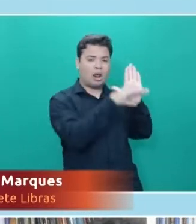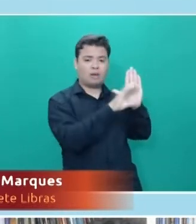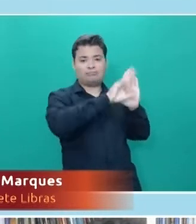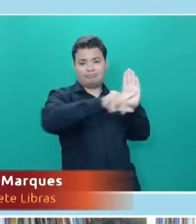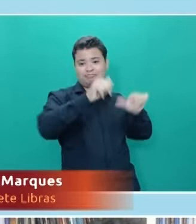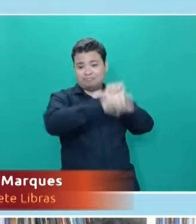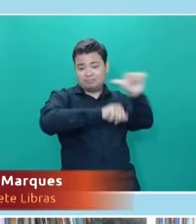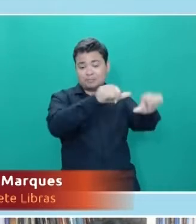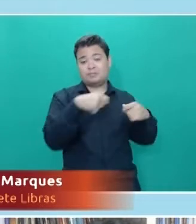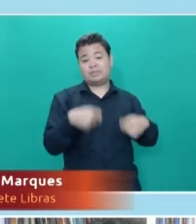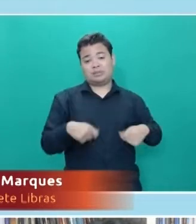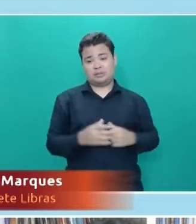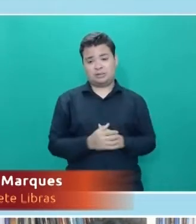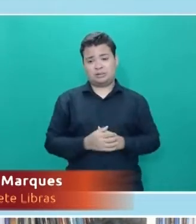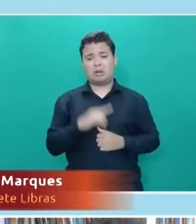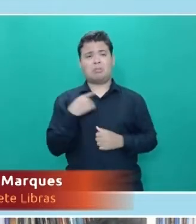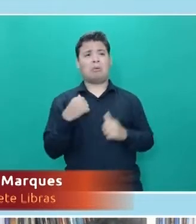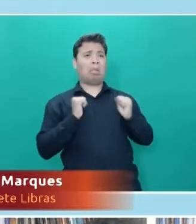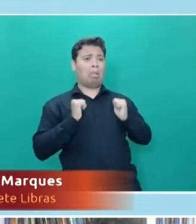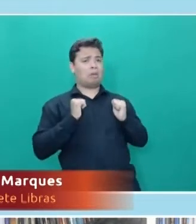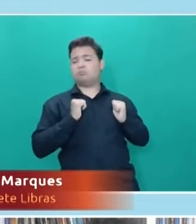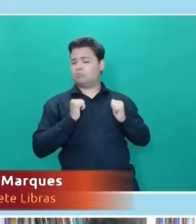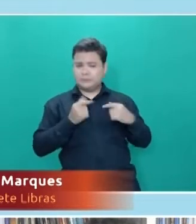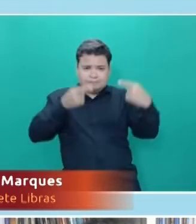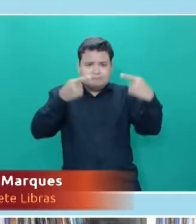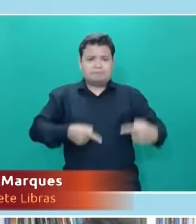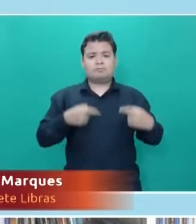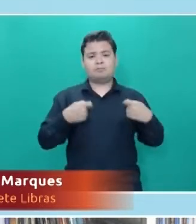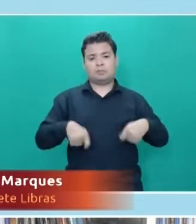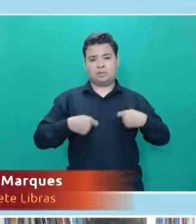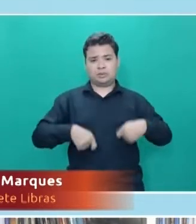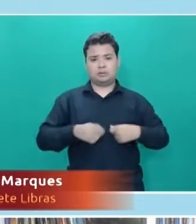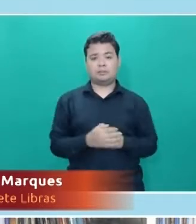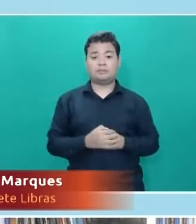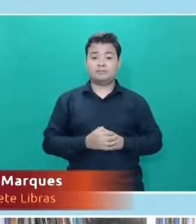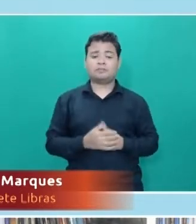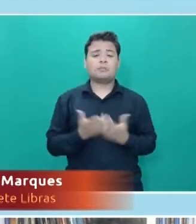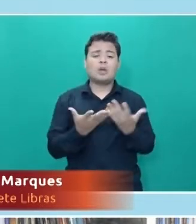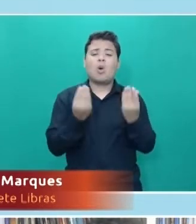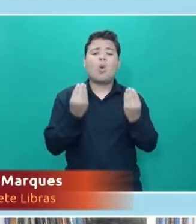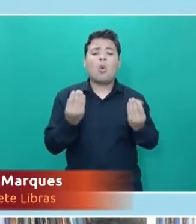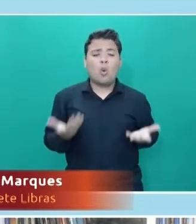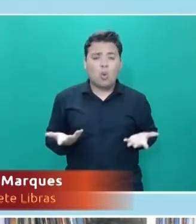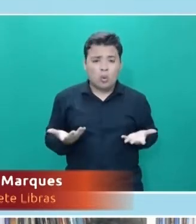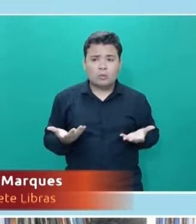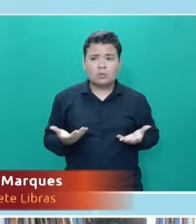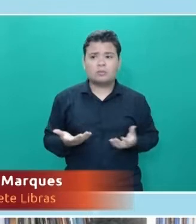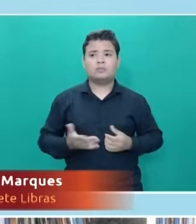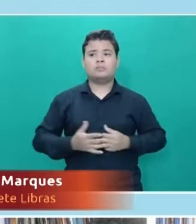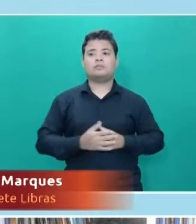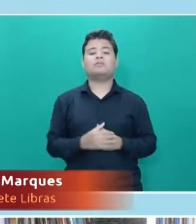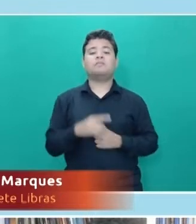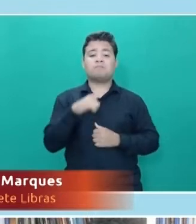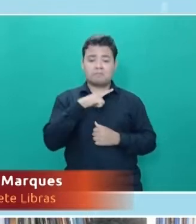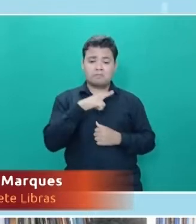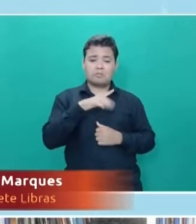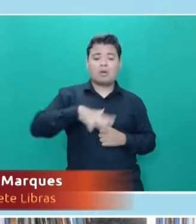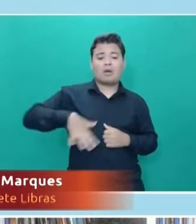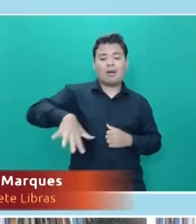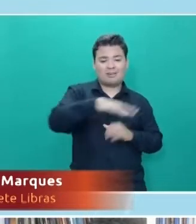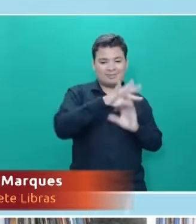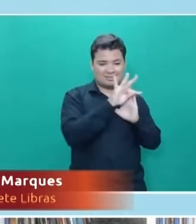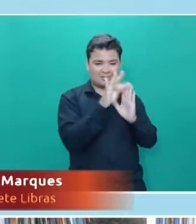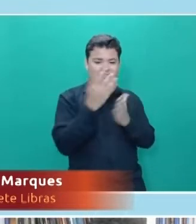essa questão. Qual é o caminho mais seguro e mais correto de ser enfrentado isso? Por meio de estudos técnicos